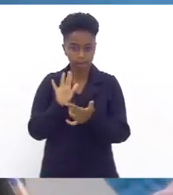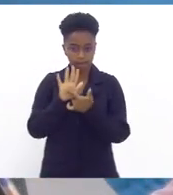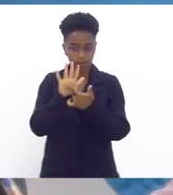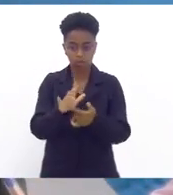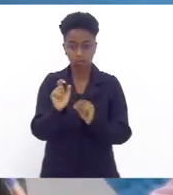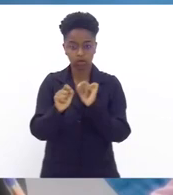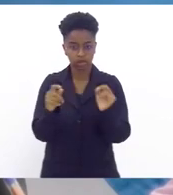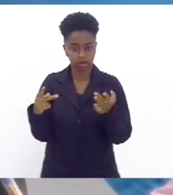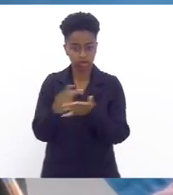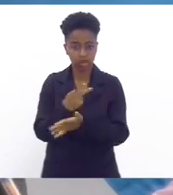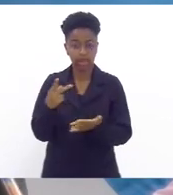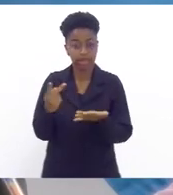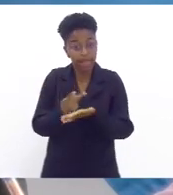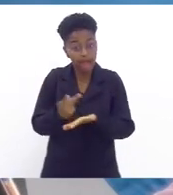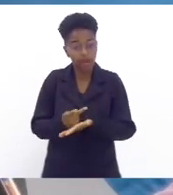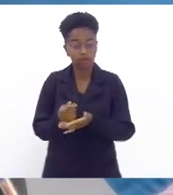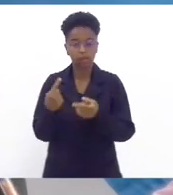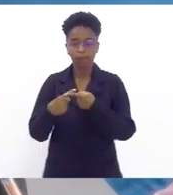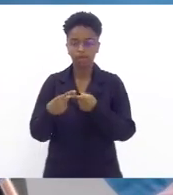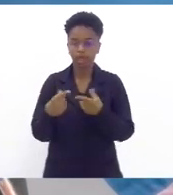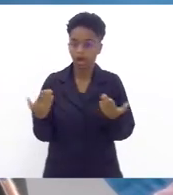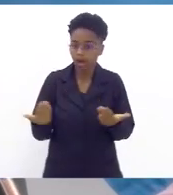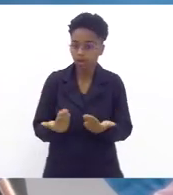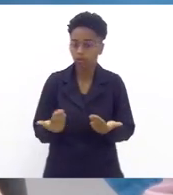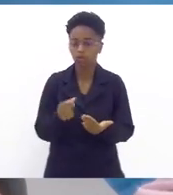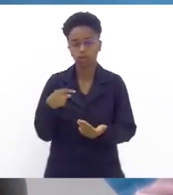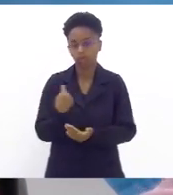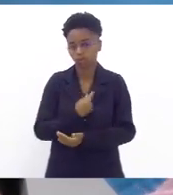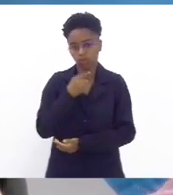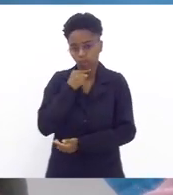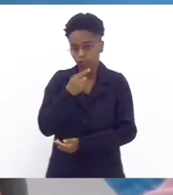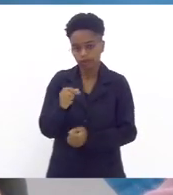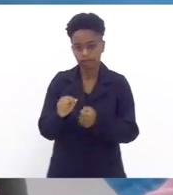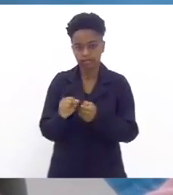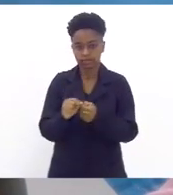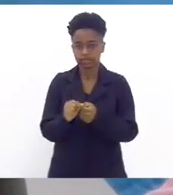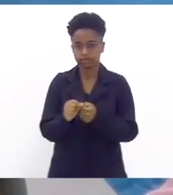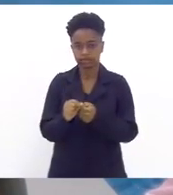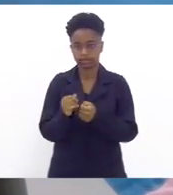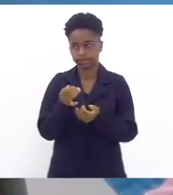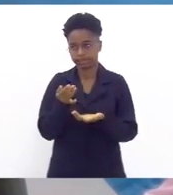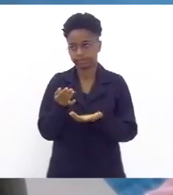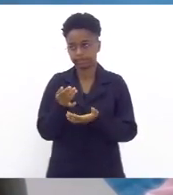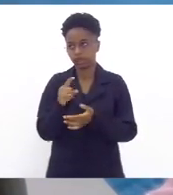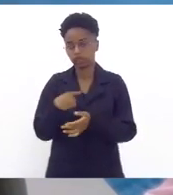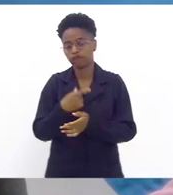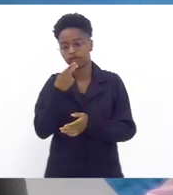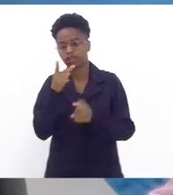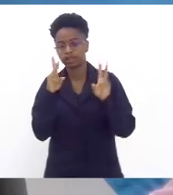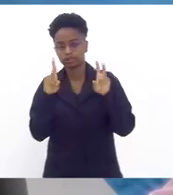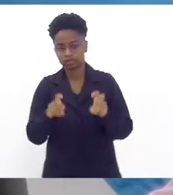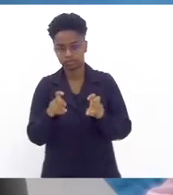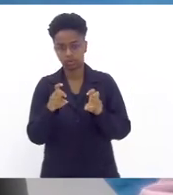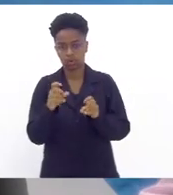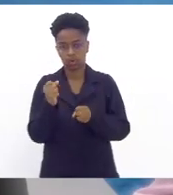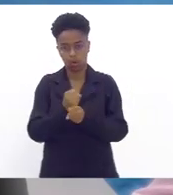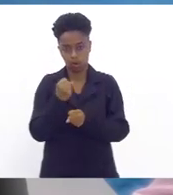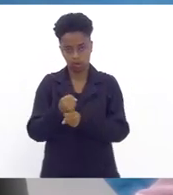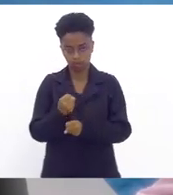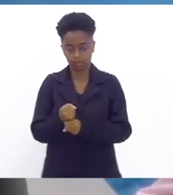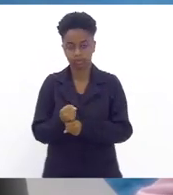que que estava acontecendo de errado porque nesse momento a gente não vai fazer quando a gente fala em obra e aí